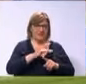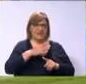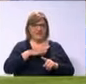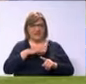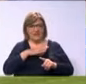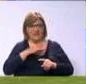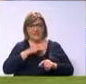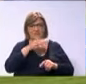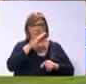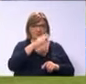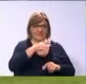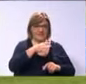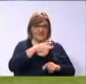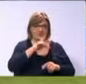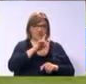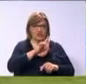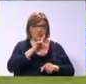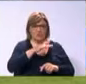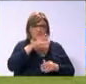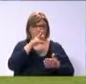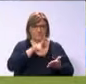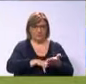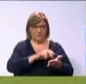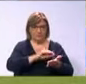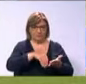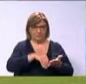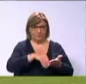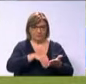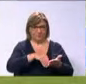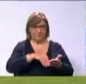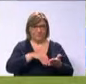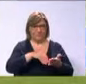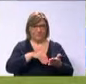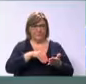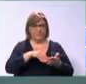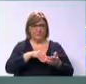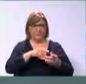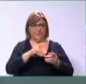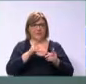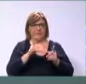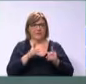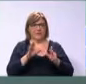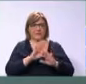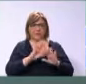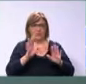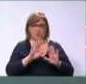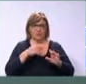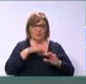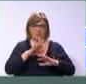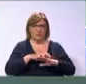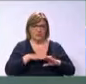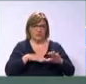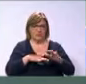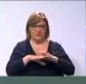querem nós vamos a lisboa vamos afirmar para o joão não está sendo